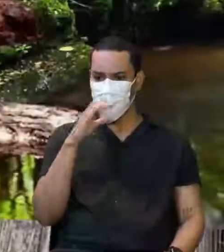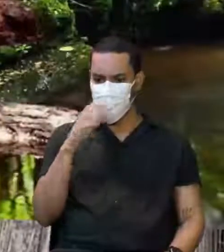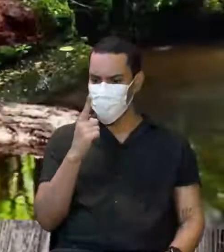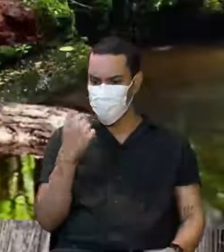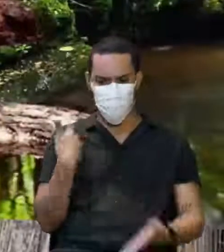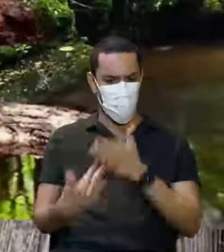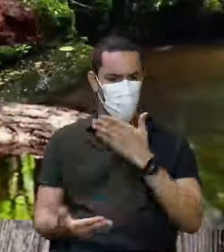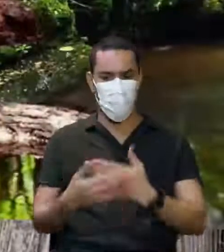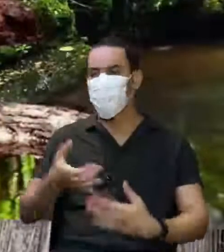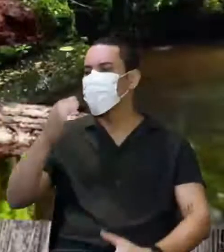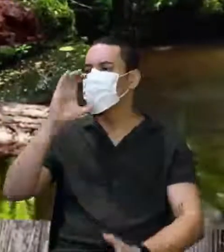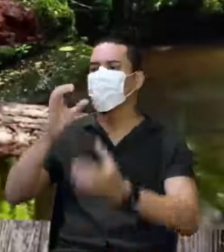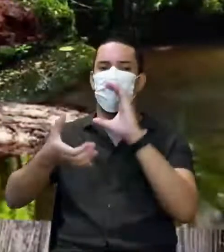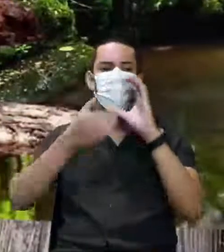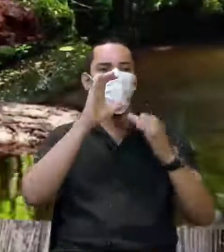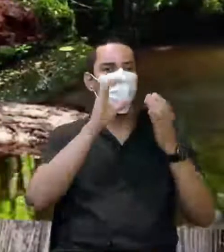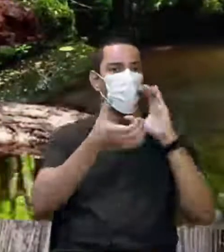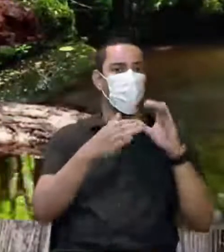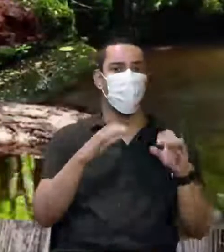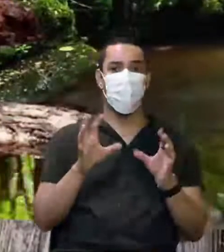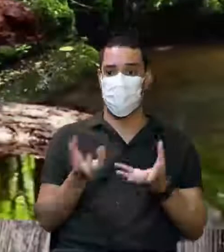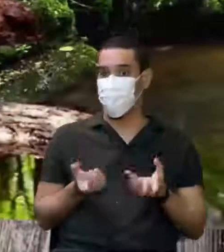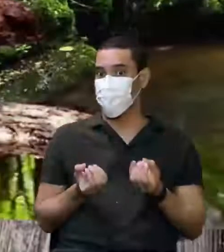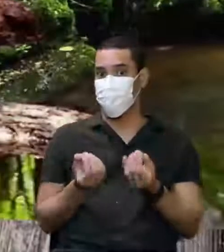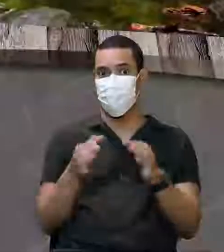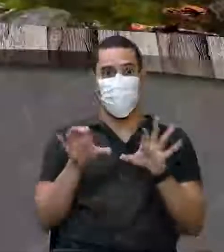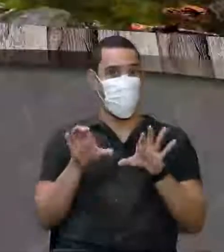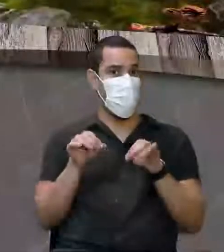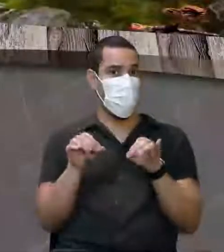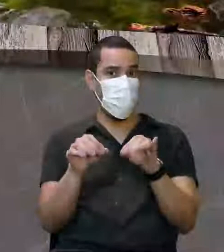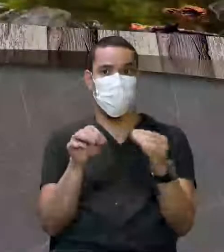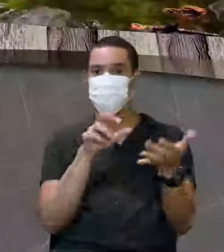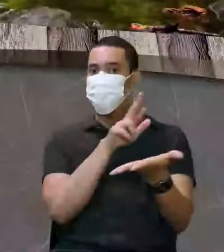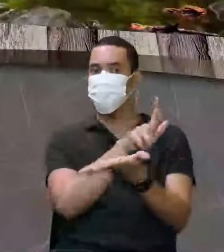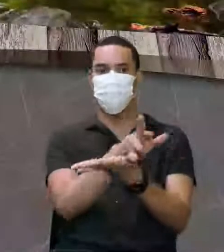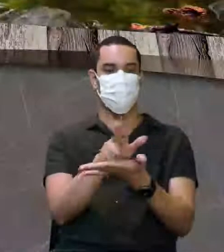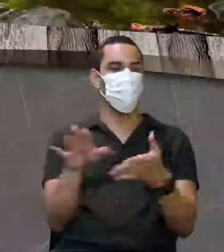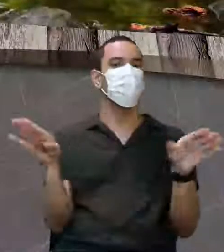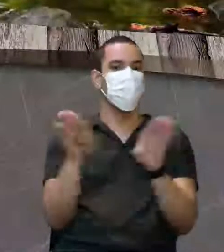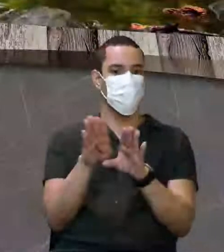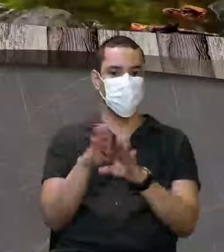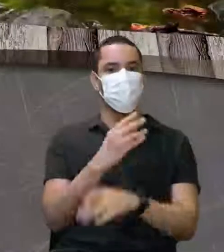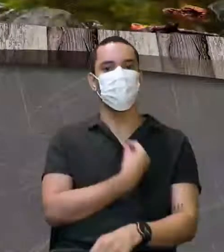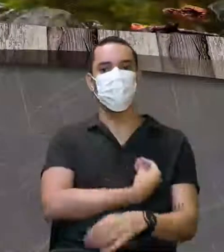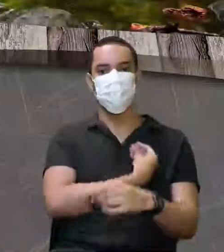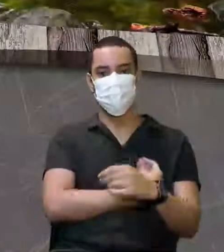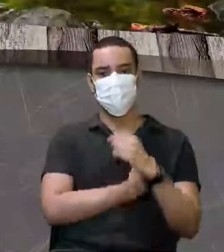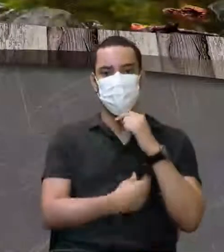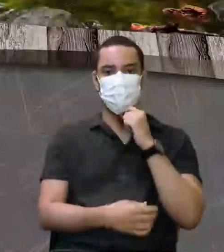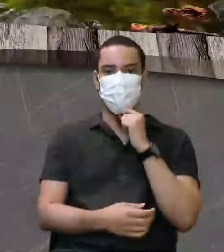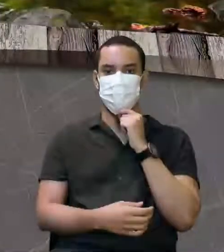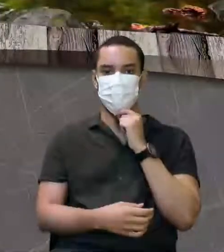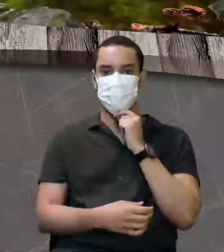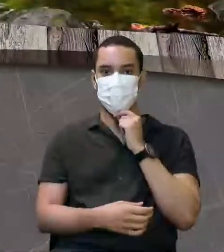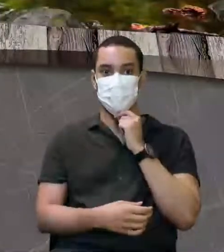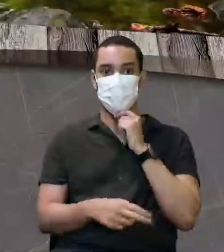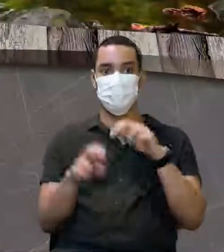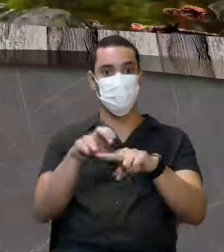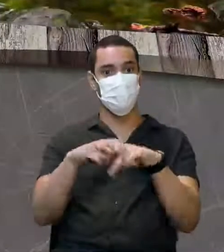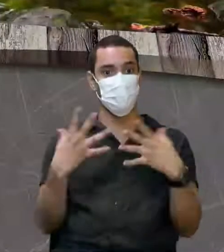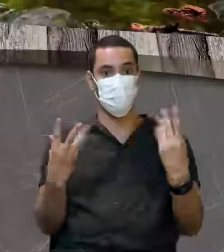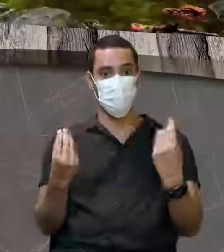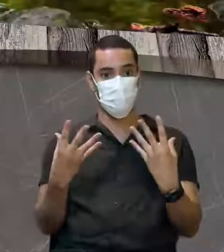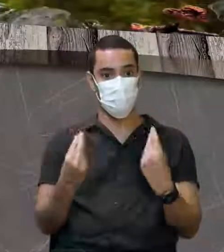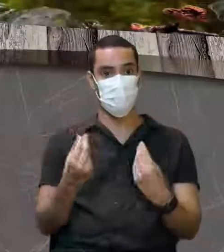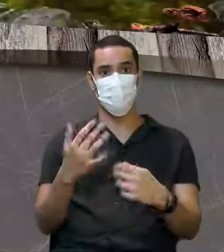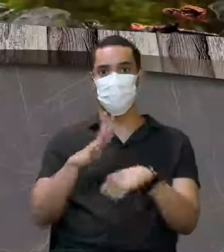iam bebendo. Aí os micro-organismos também estavam em processo evolutivo aí. E aí muitos deles ficavam doentes, não